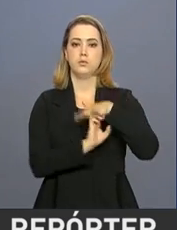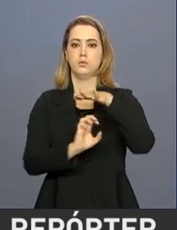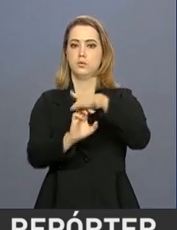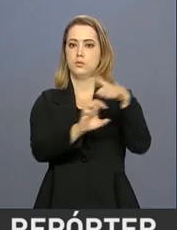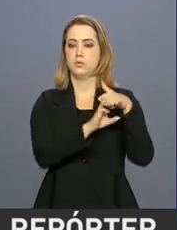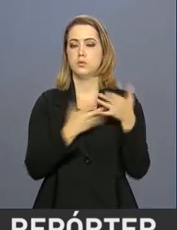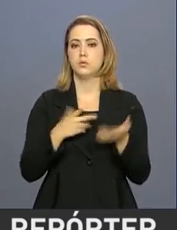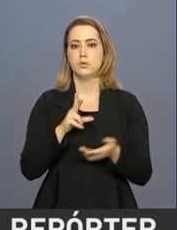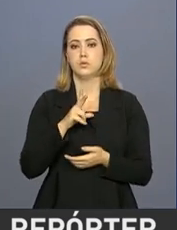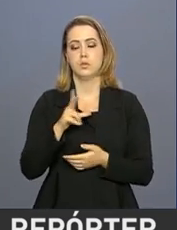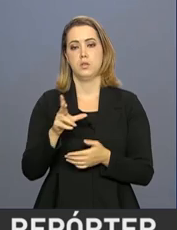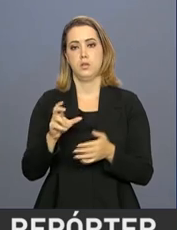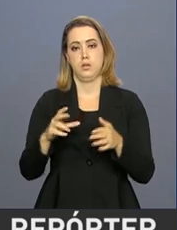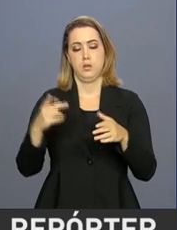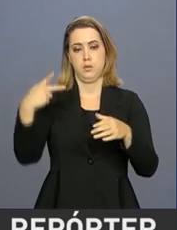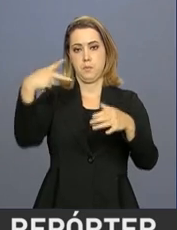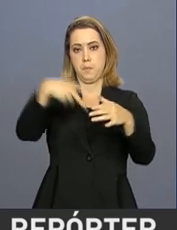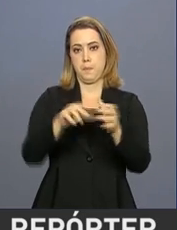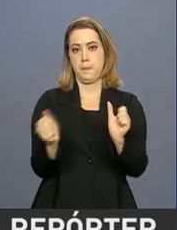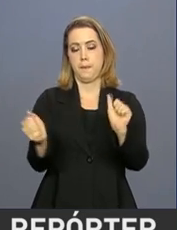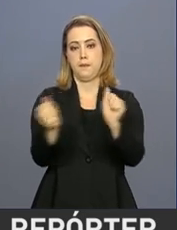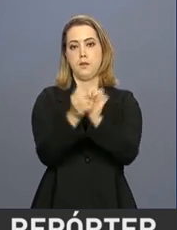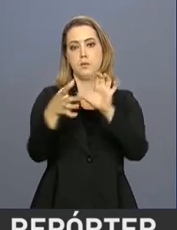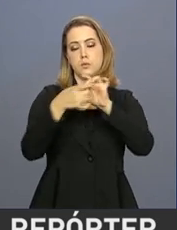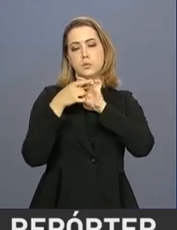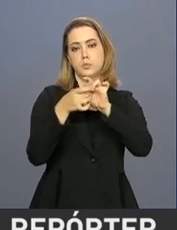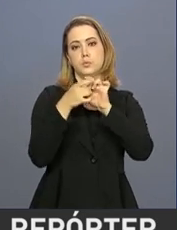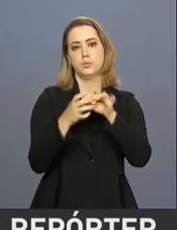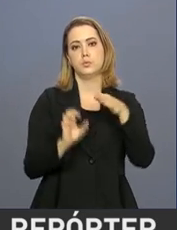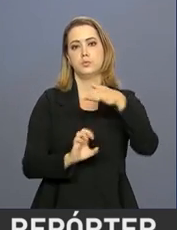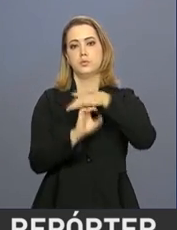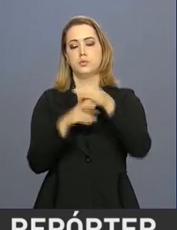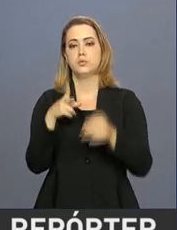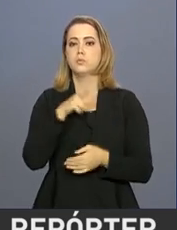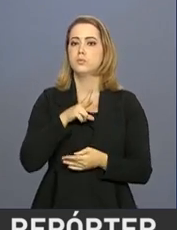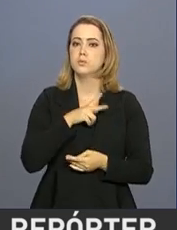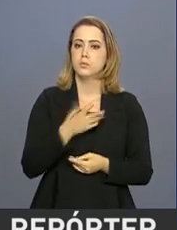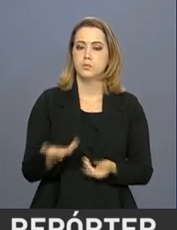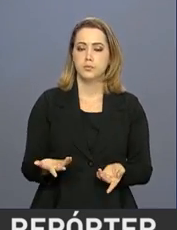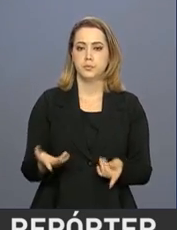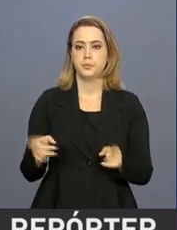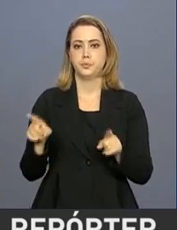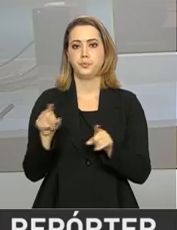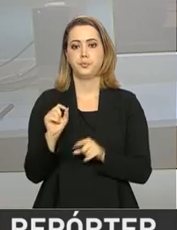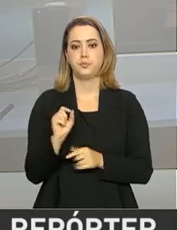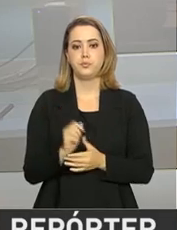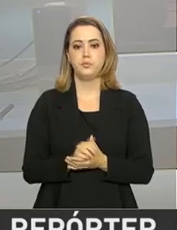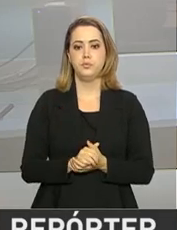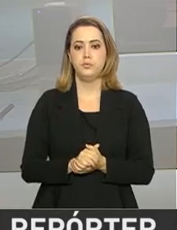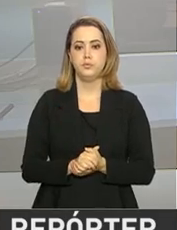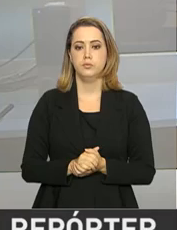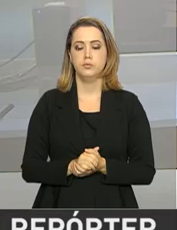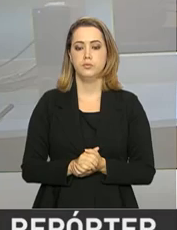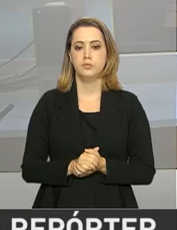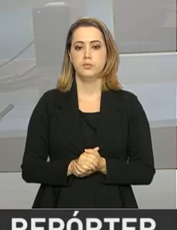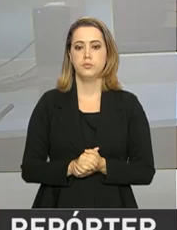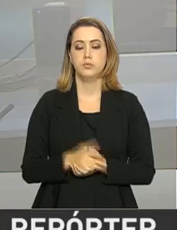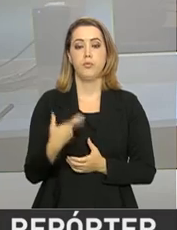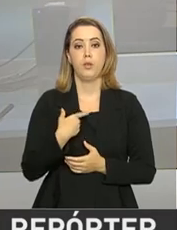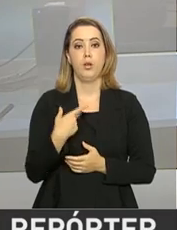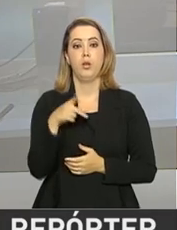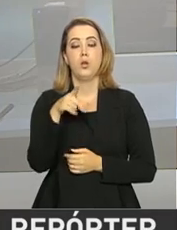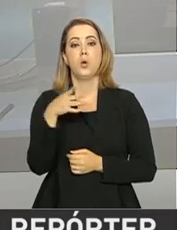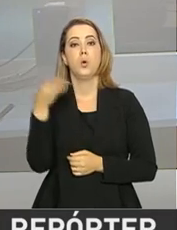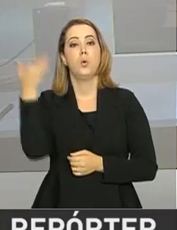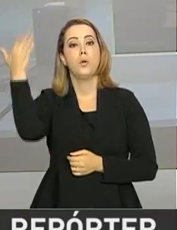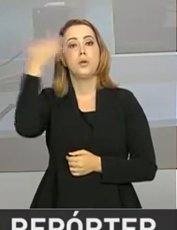atuação da Petrobras conectada com a iniciativa privada. O exame